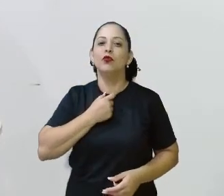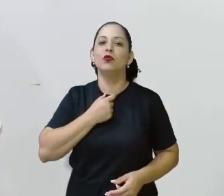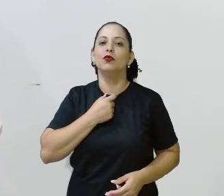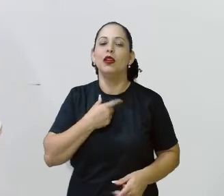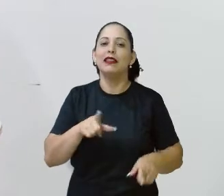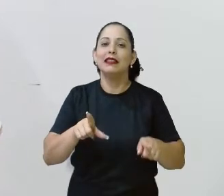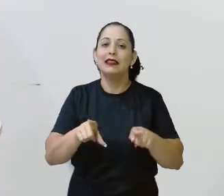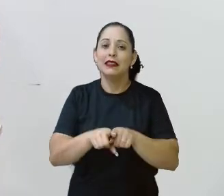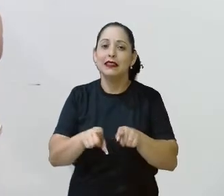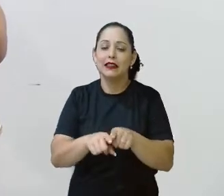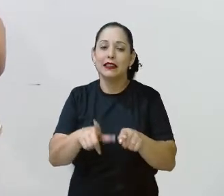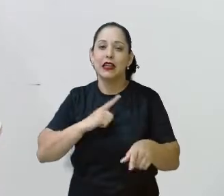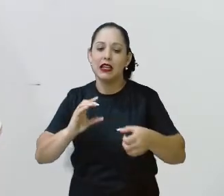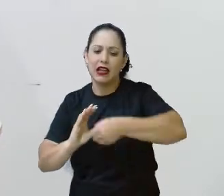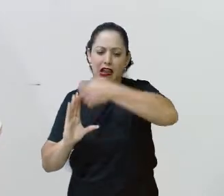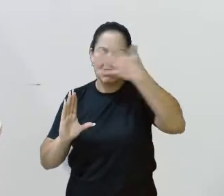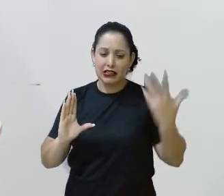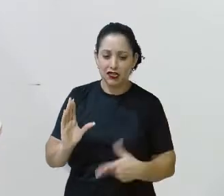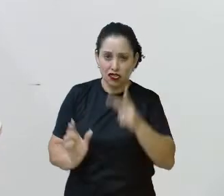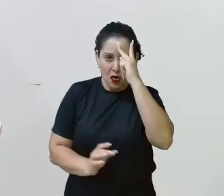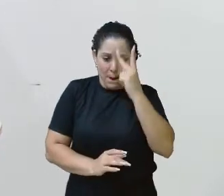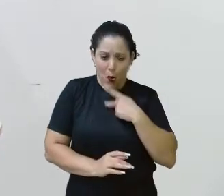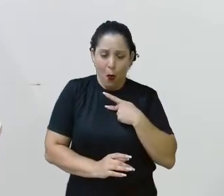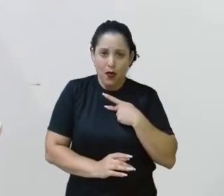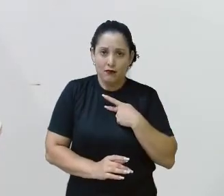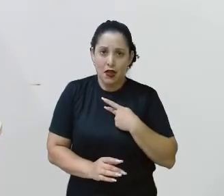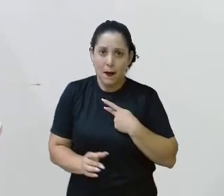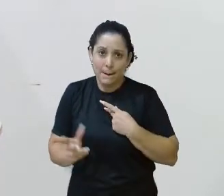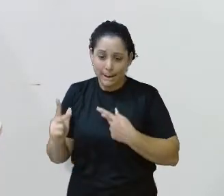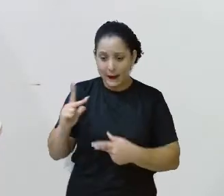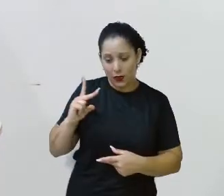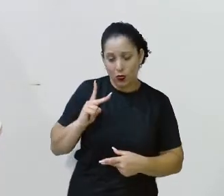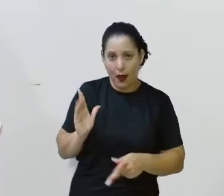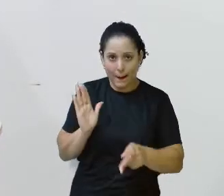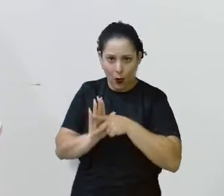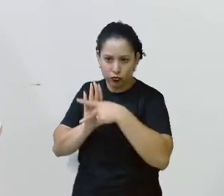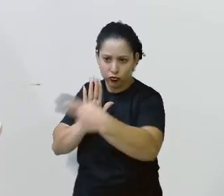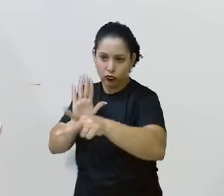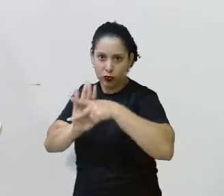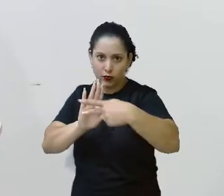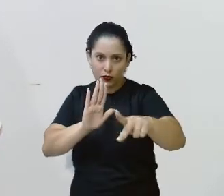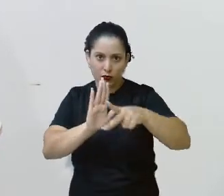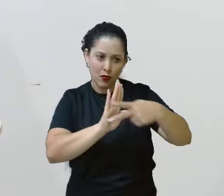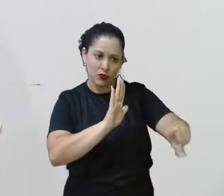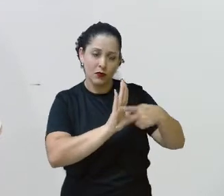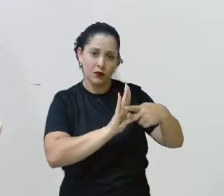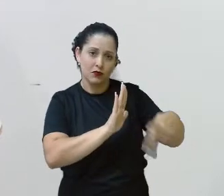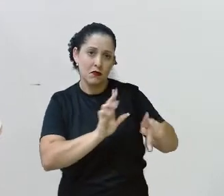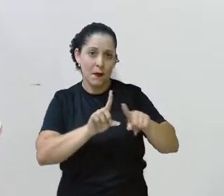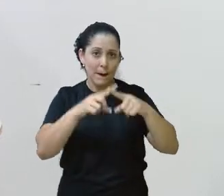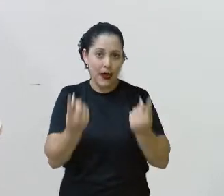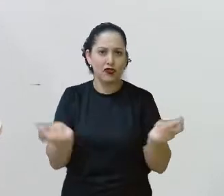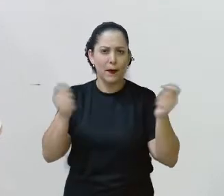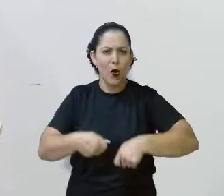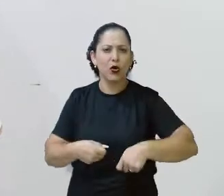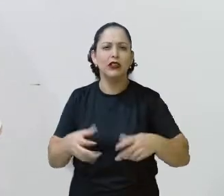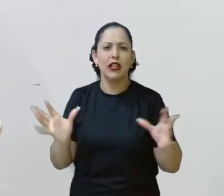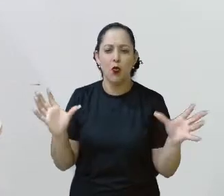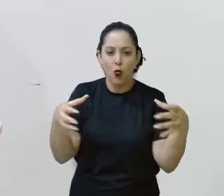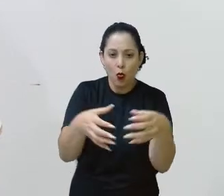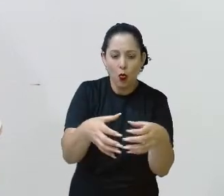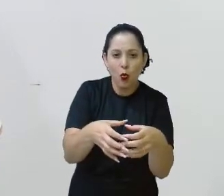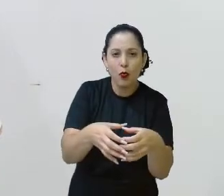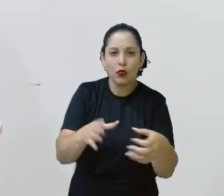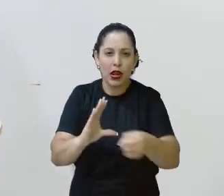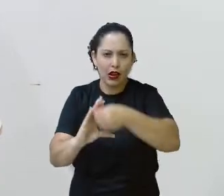de características que são só minhas, que são só suas. Exatamente. Mas eles assim mesmo ainda podem ser classificados, ainda podem a gente formar um grupinho.